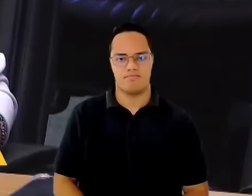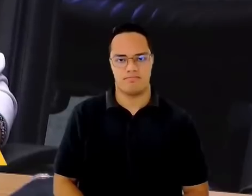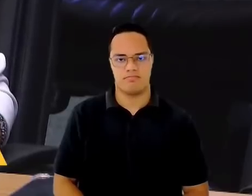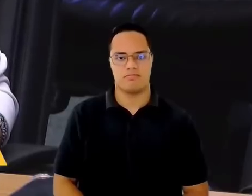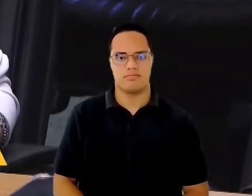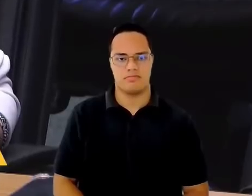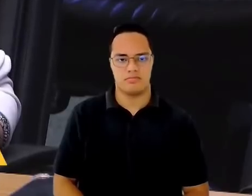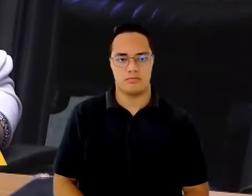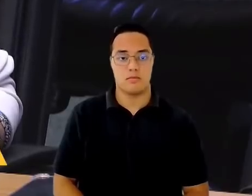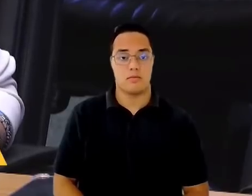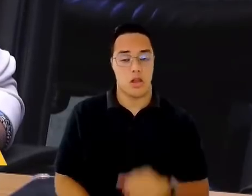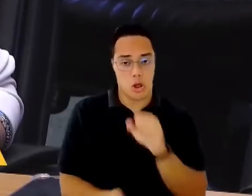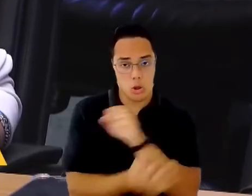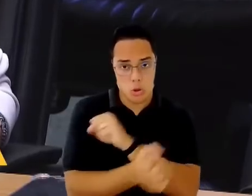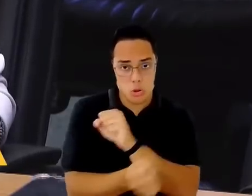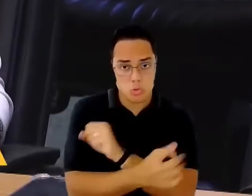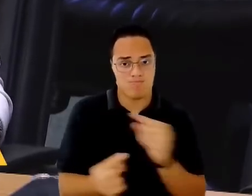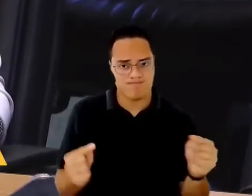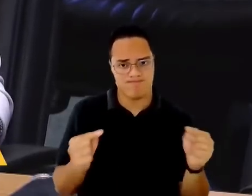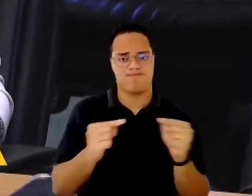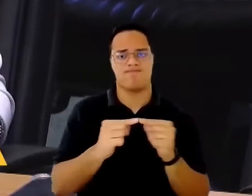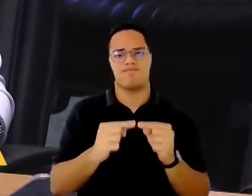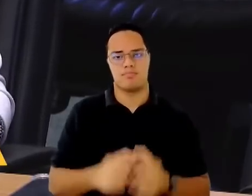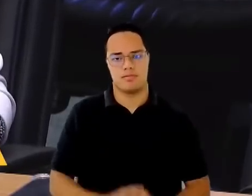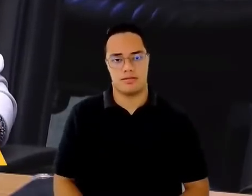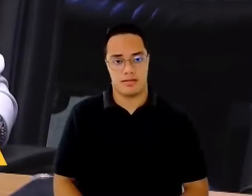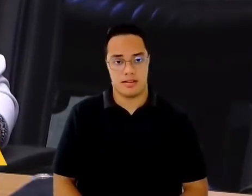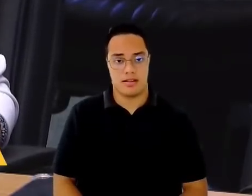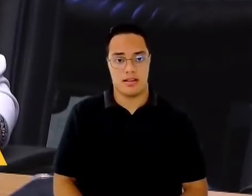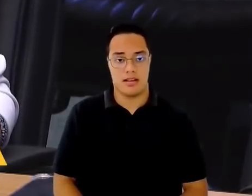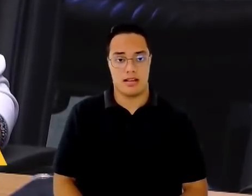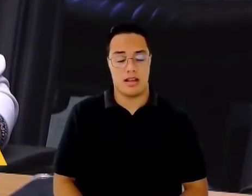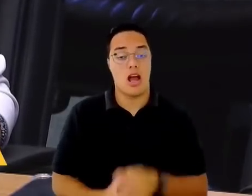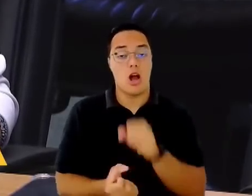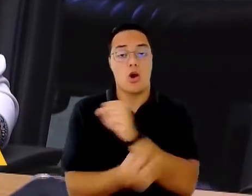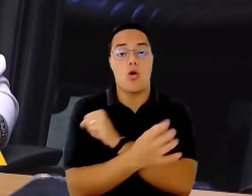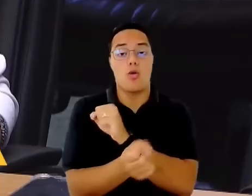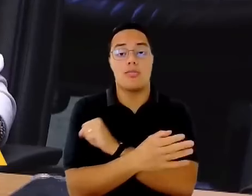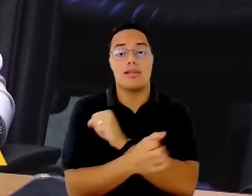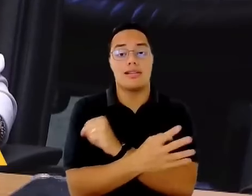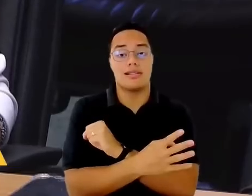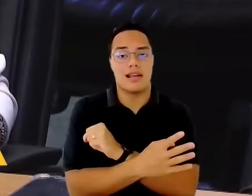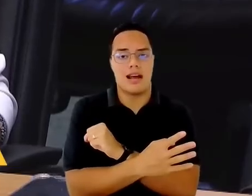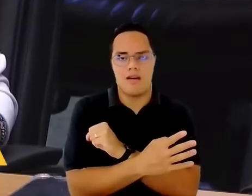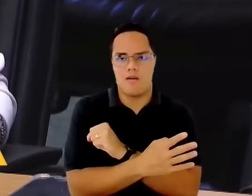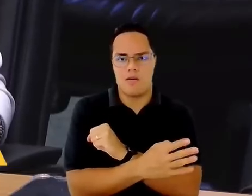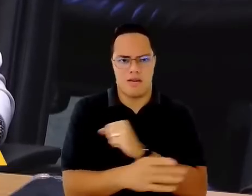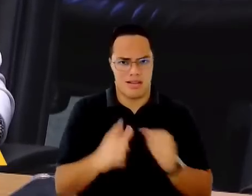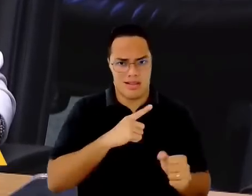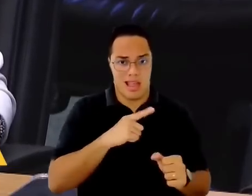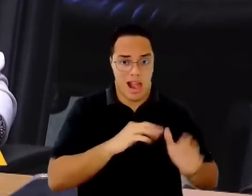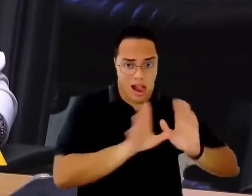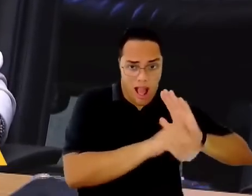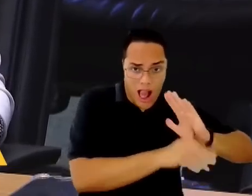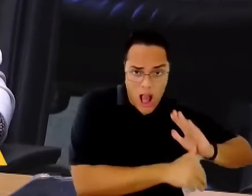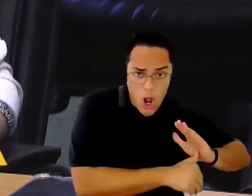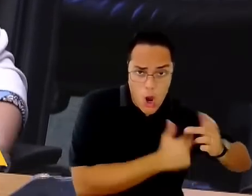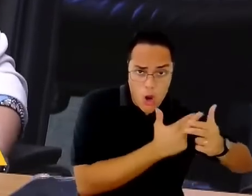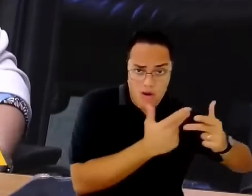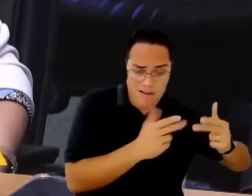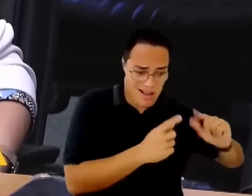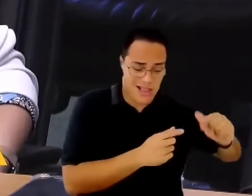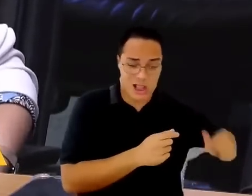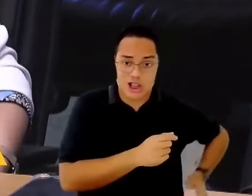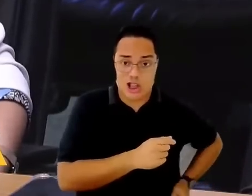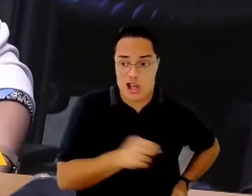a corrupção tira a oportunidade de uma criança poder sonhar hoje no Brasil nós não temos ainda uma